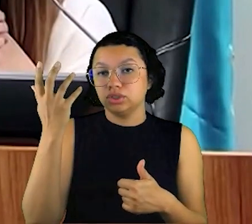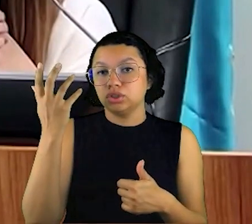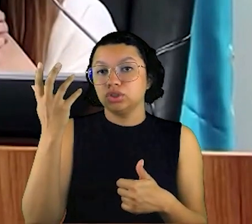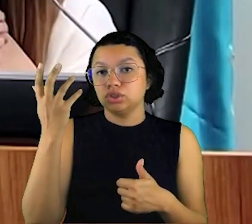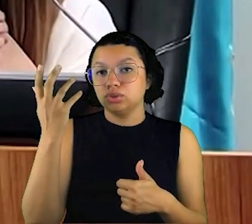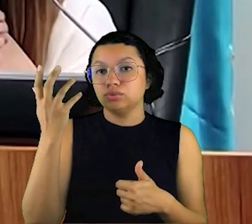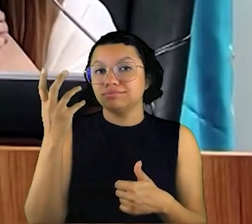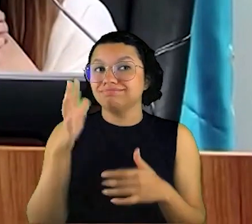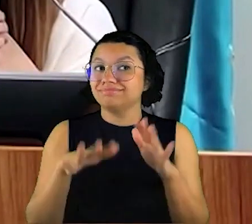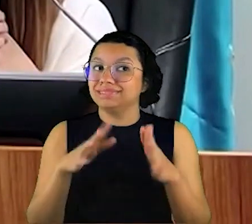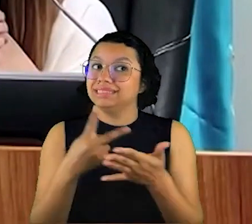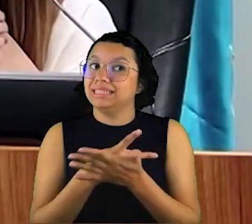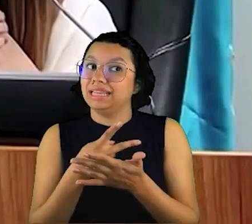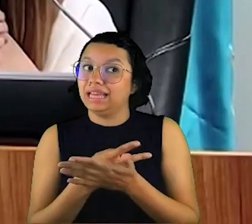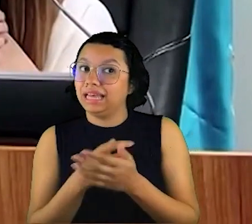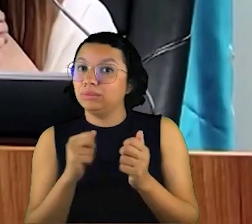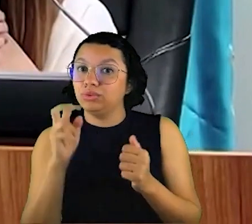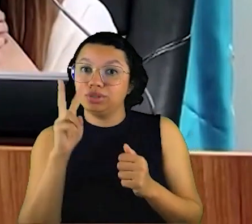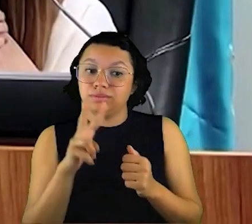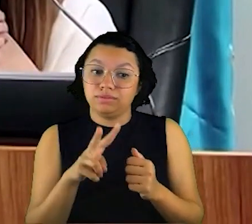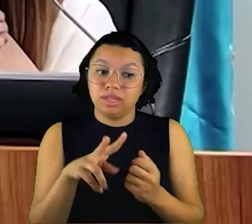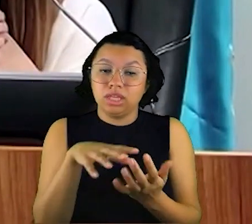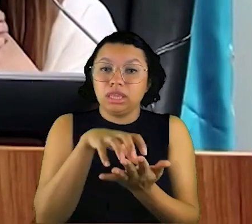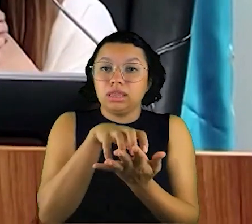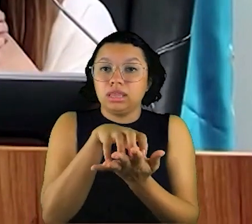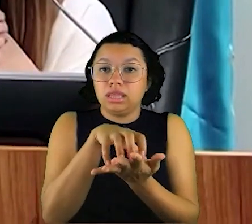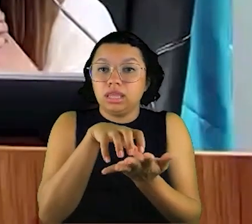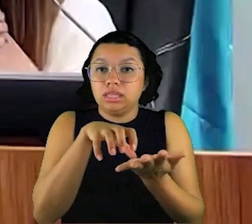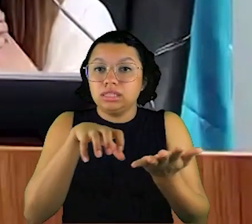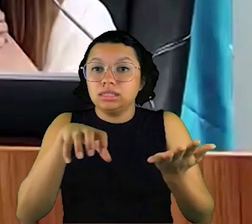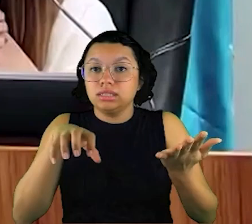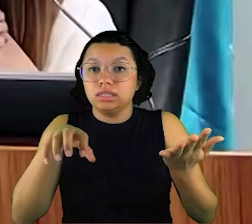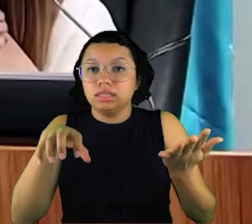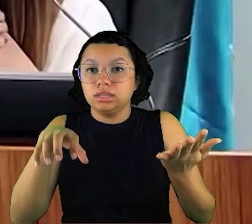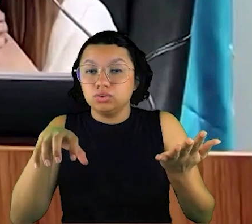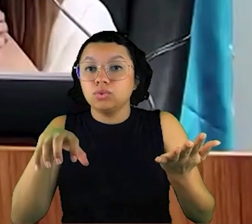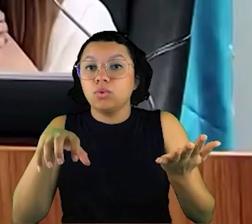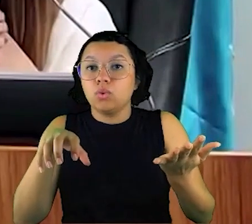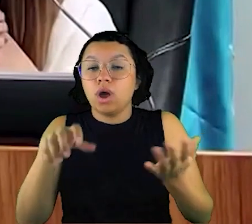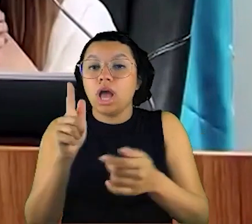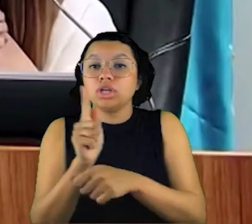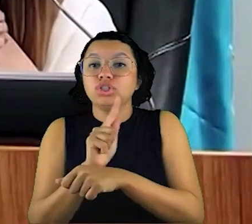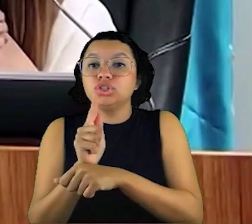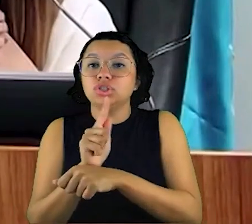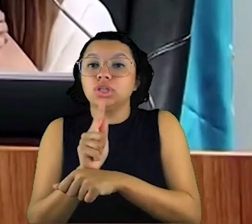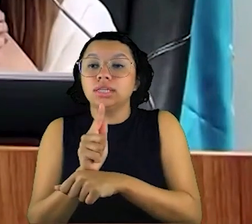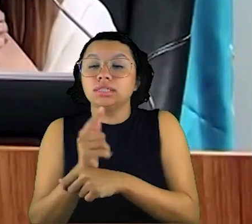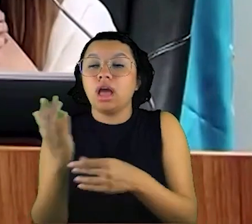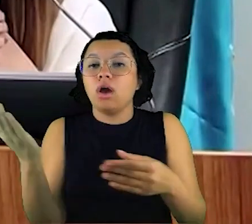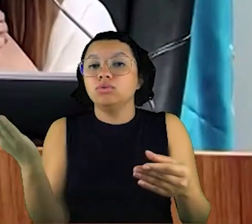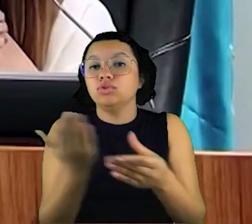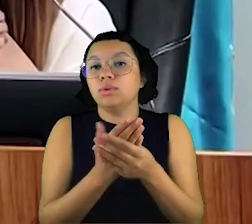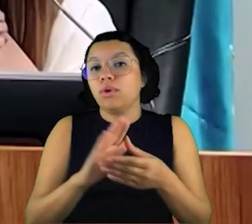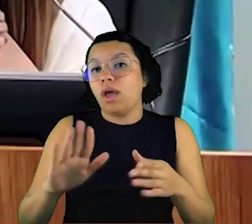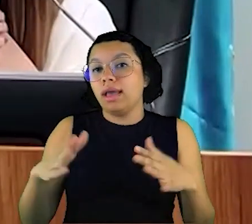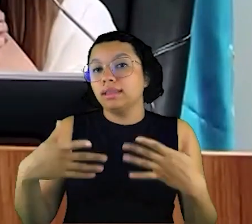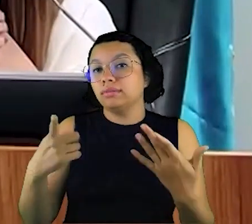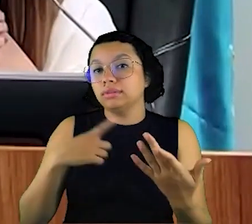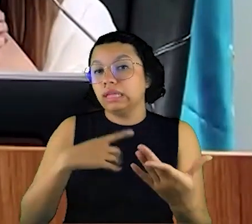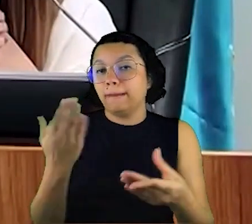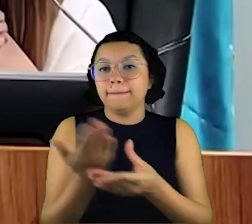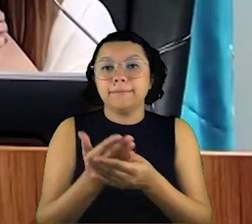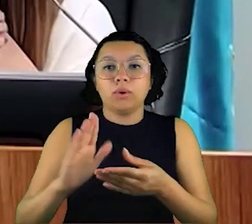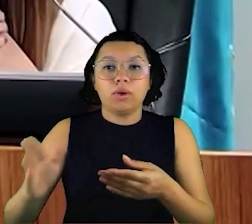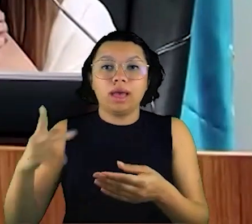rever isso, né, descentralizar a gestão de processos. Então, nós temos processos de